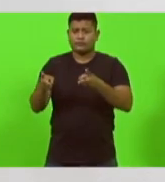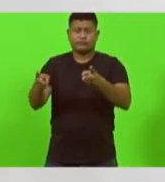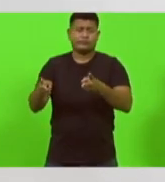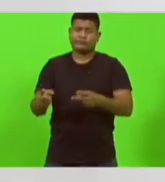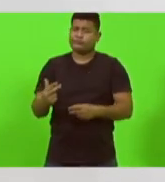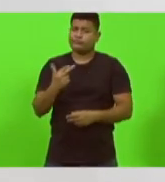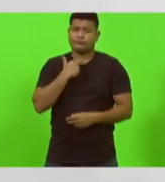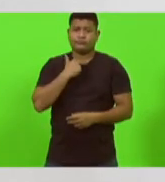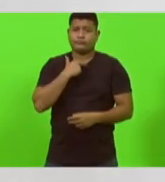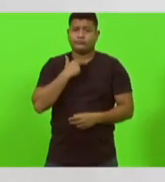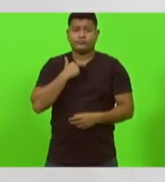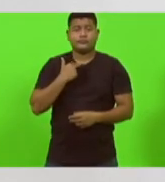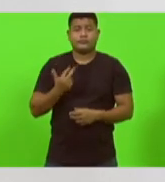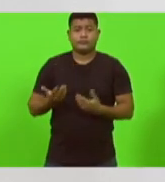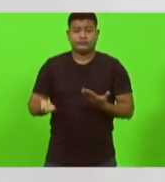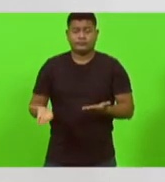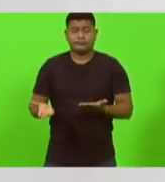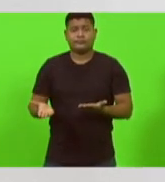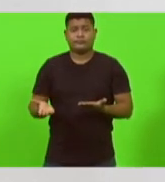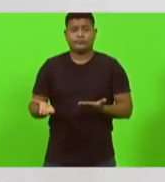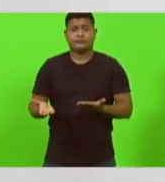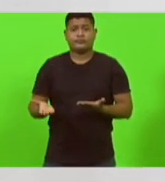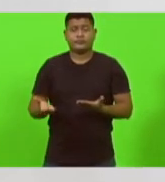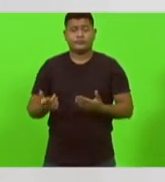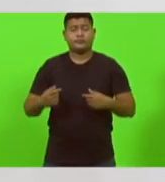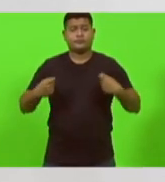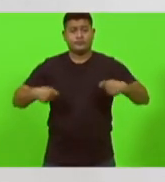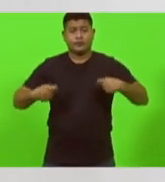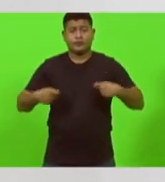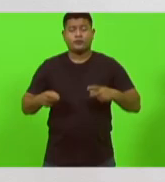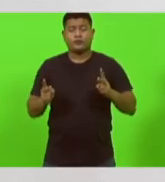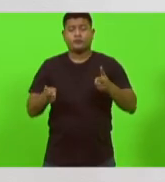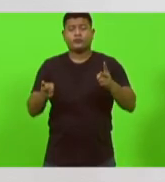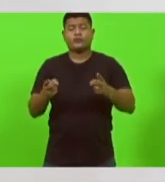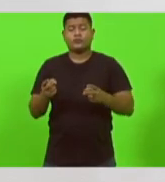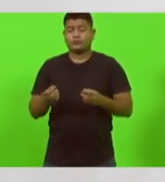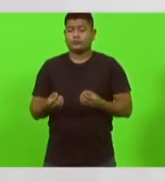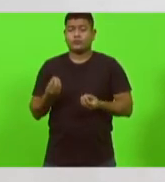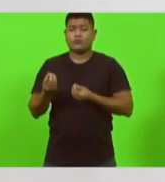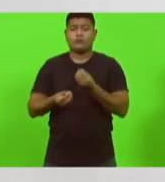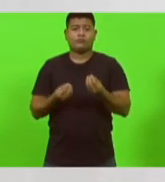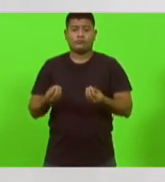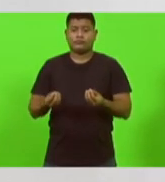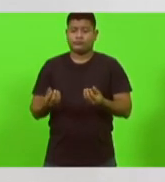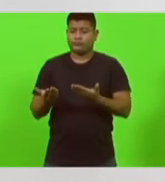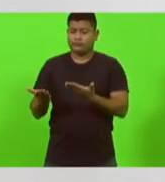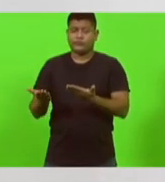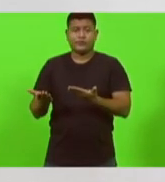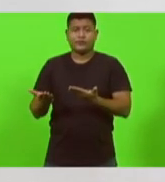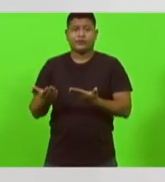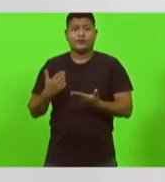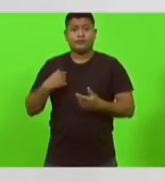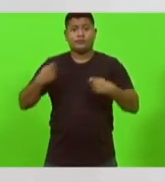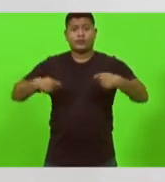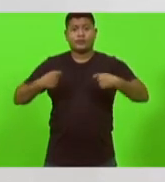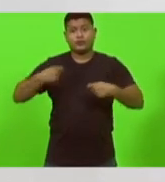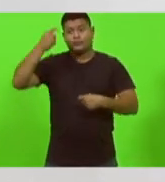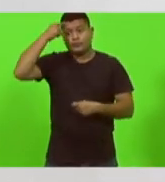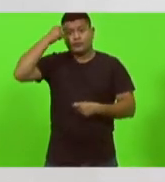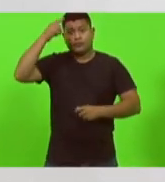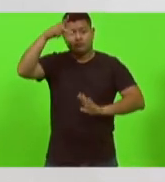estamos impossibilitados de continuar desta forma. Temos que repensar um novo modelo de